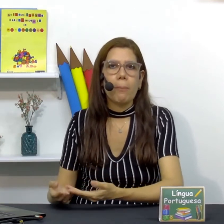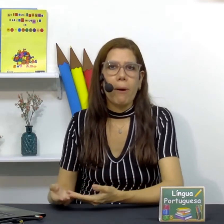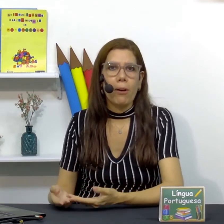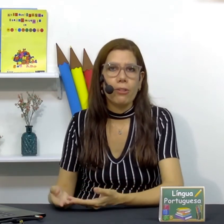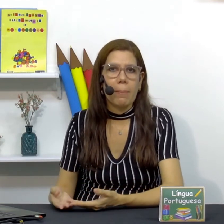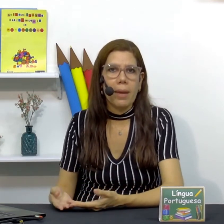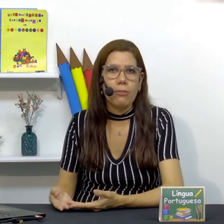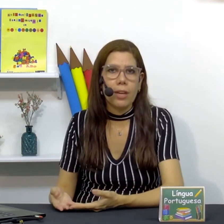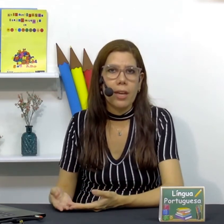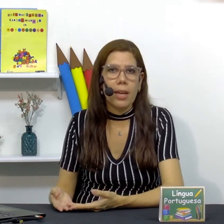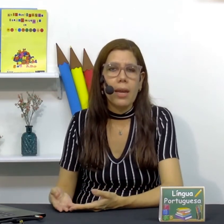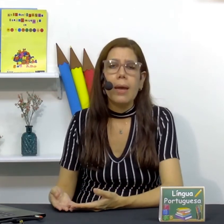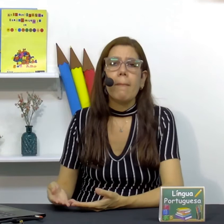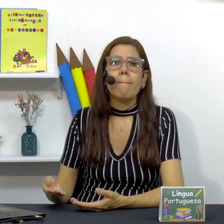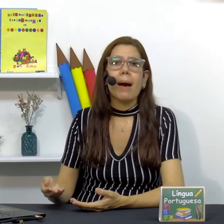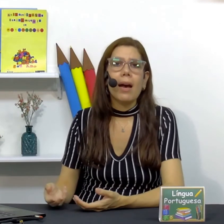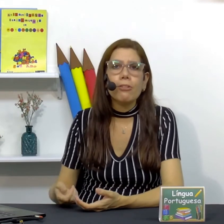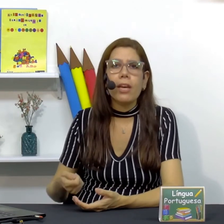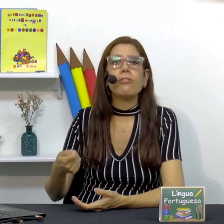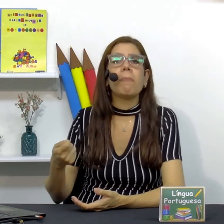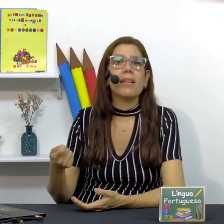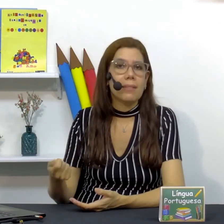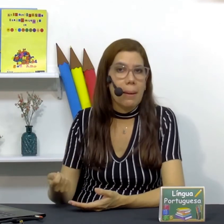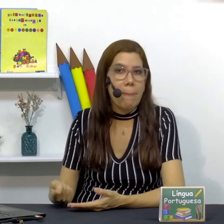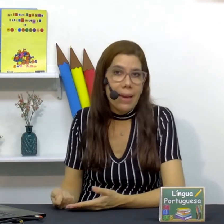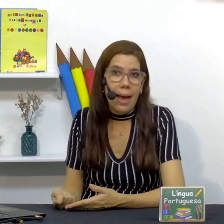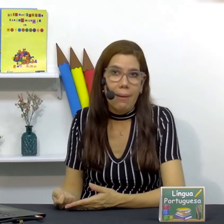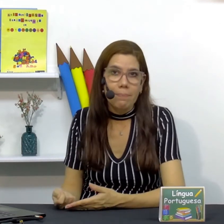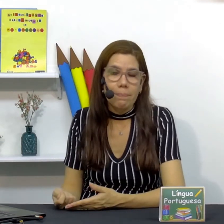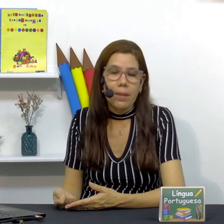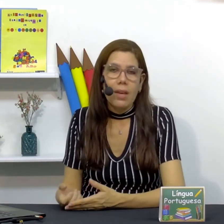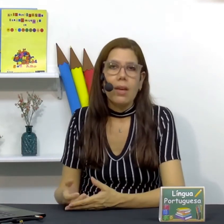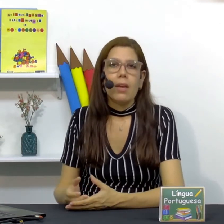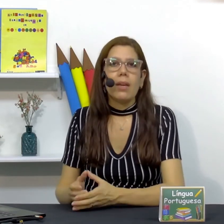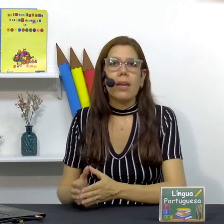que a gente pode também adquirir, mas que a gente precisa